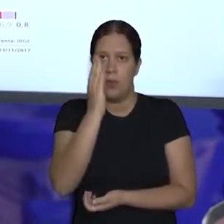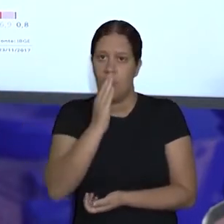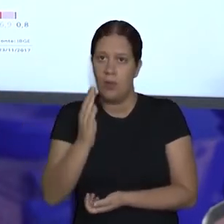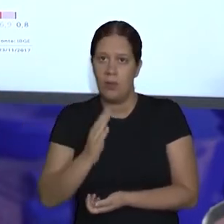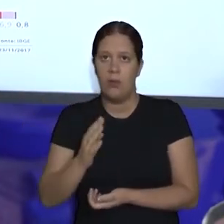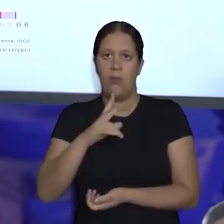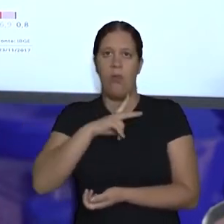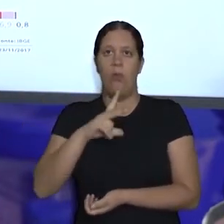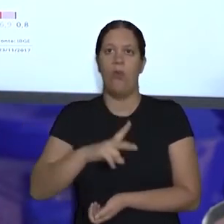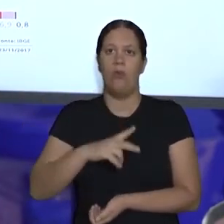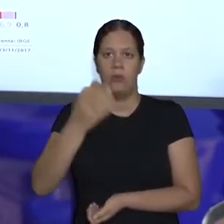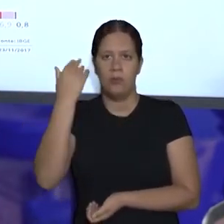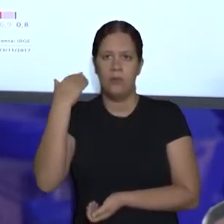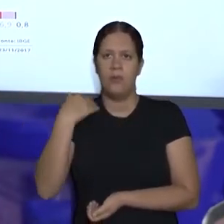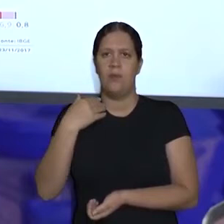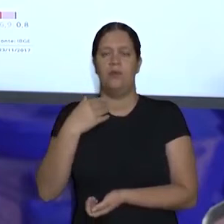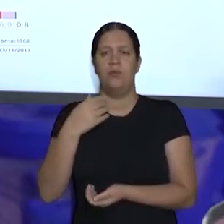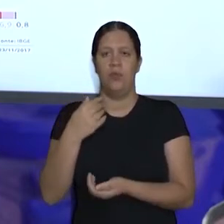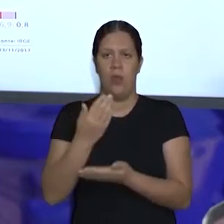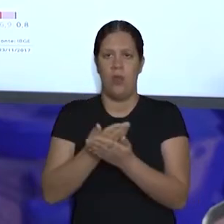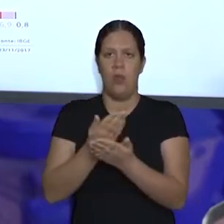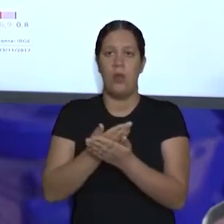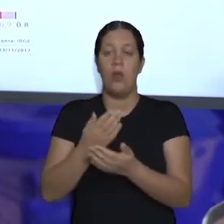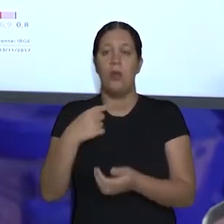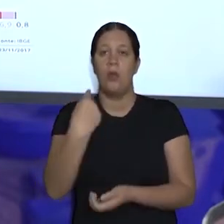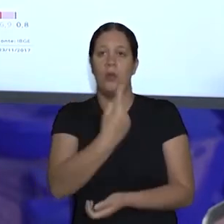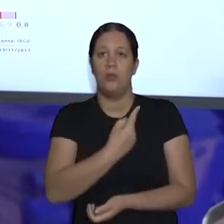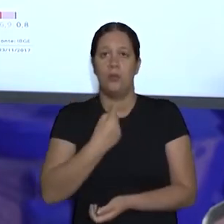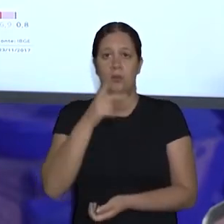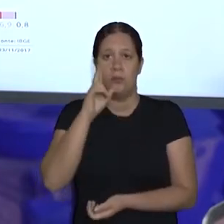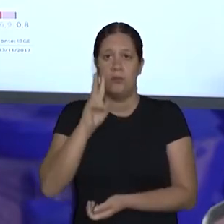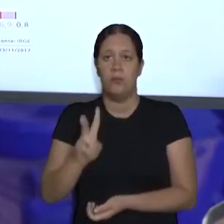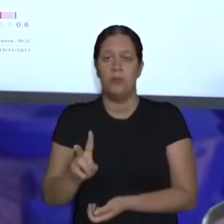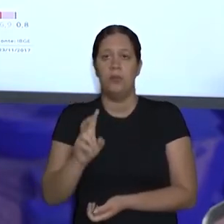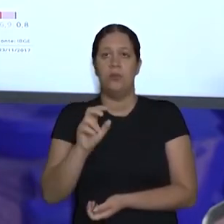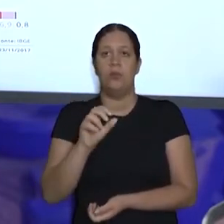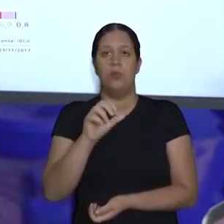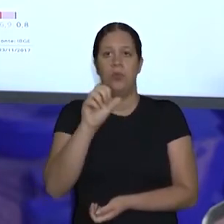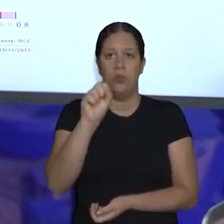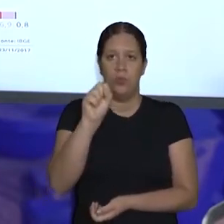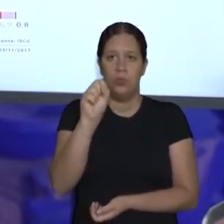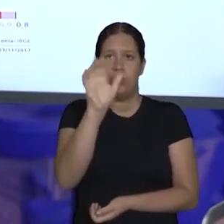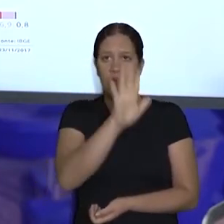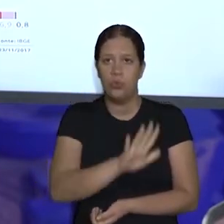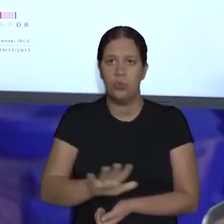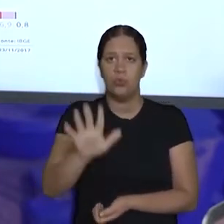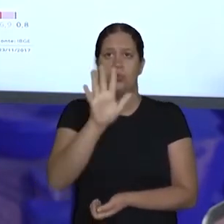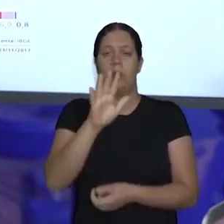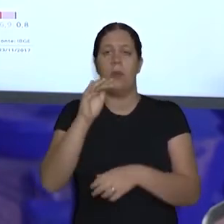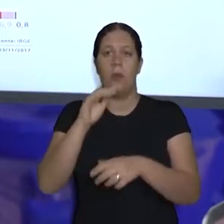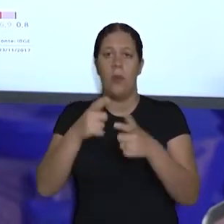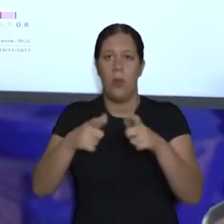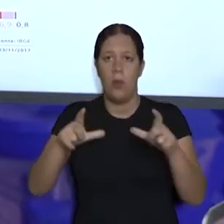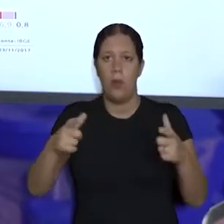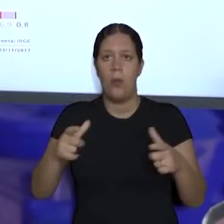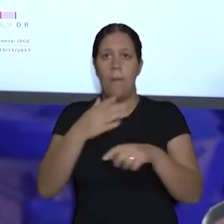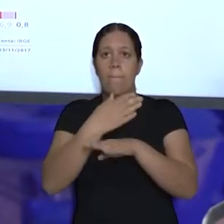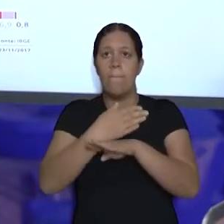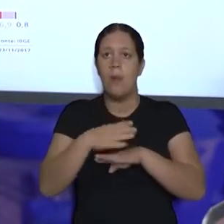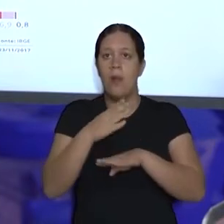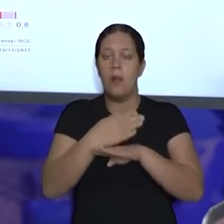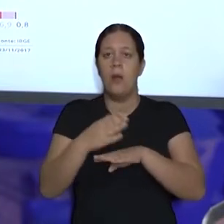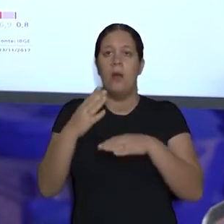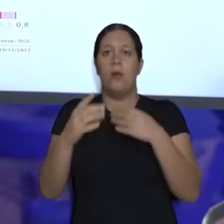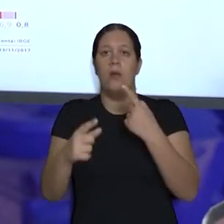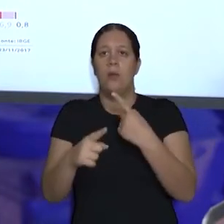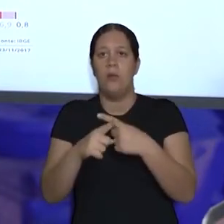como já foi visto em outras aulas. E também vemos no Sudeste um grande número maior de pessoas que se declaram brancas